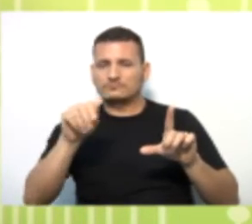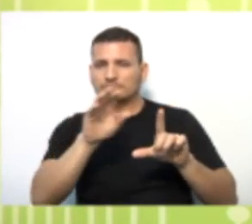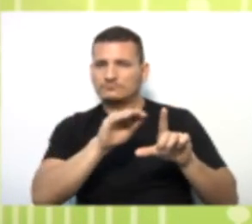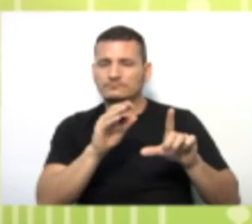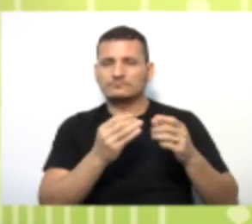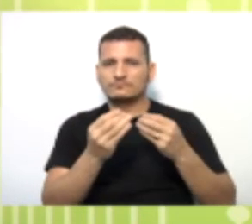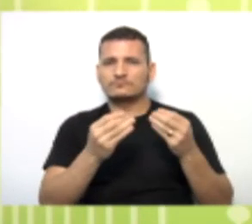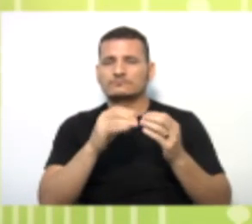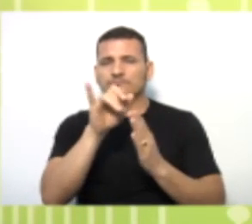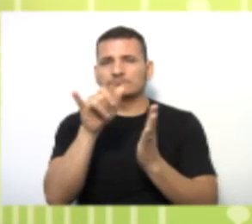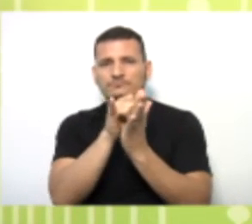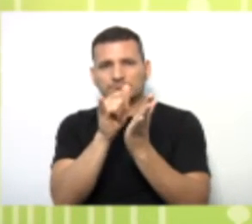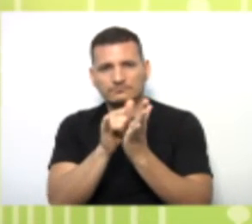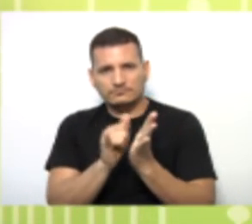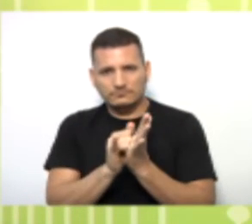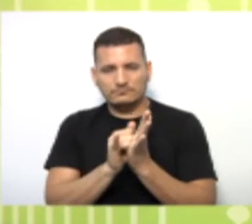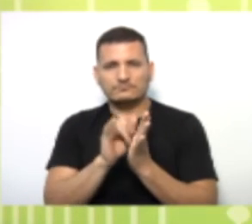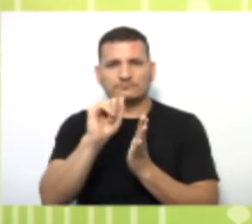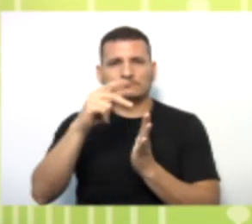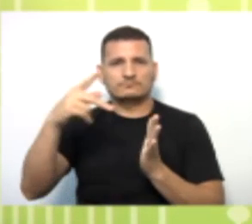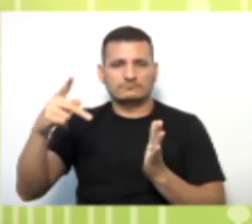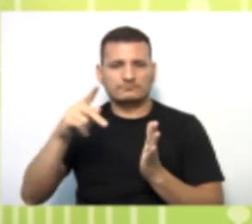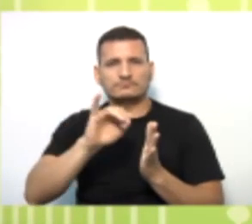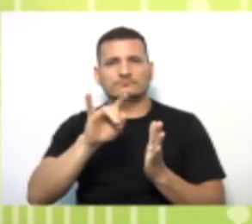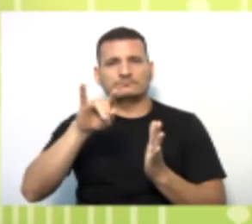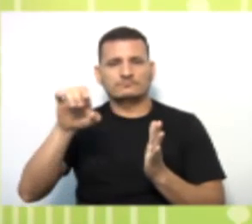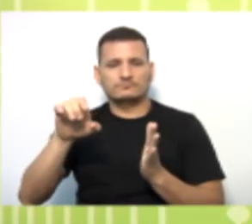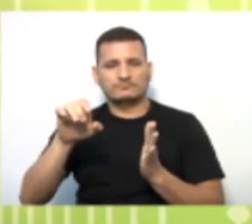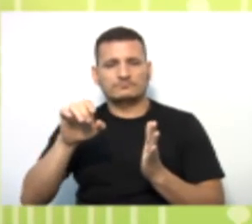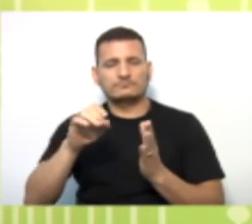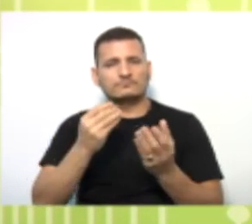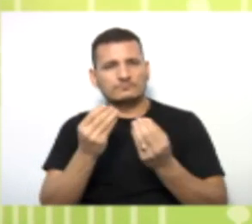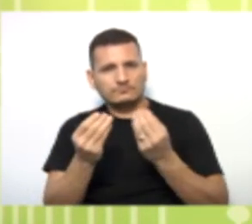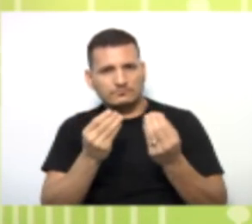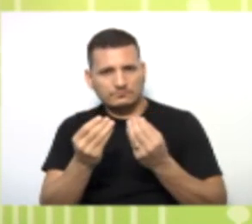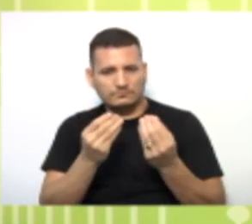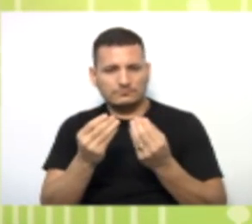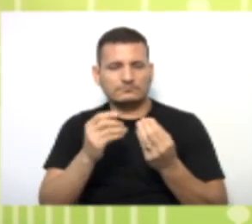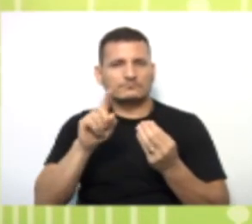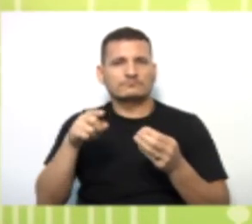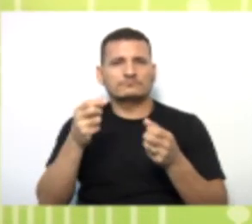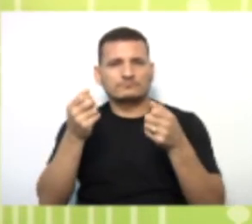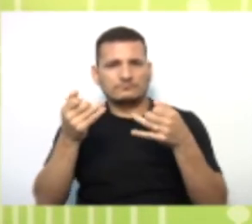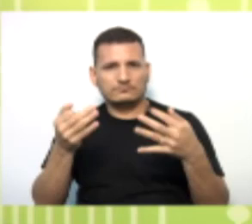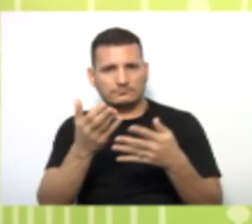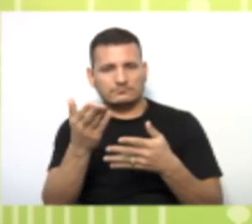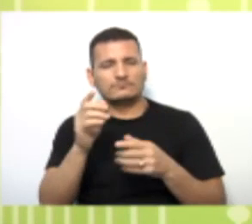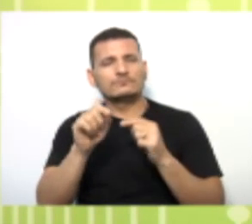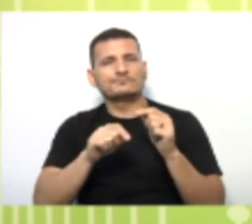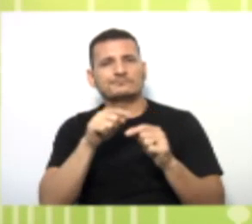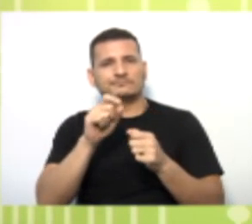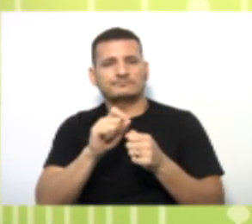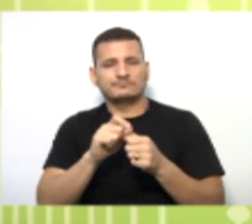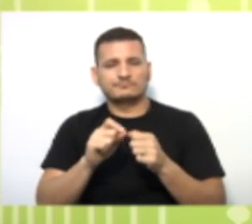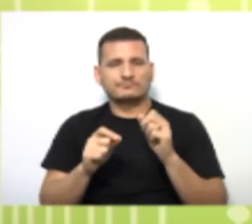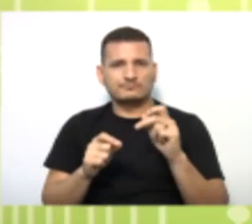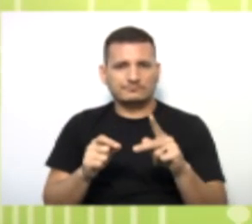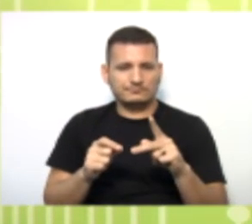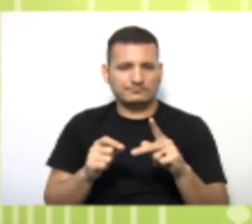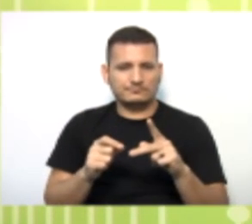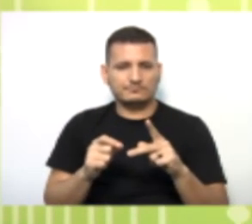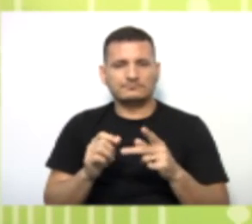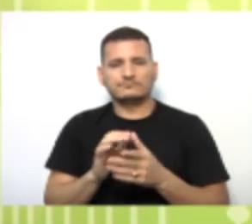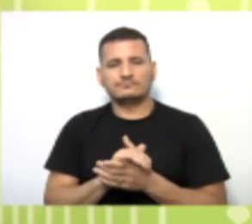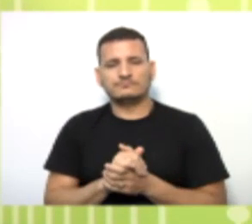é a instalação desses aplicativos, dessa IDE. Eu vou falar um pouquinho do como ela funciona e explicar para vocês o que ela faz, tá bom? E é com elas que a